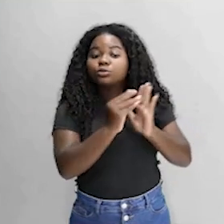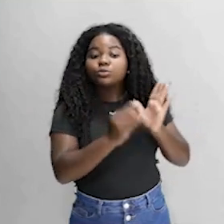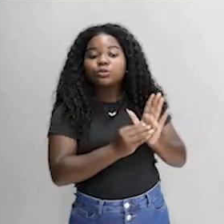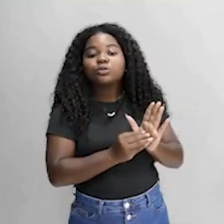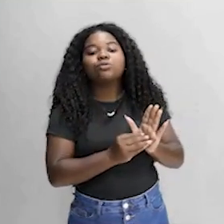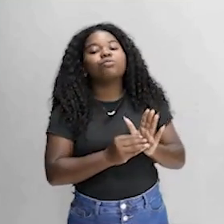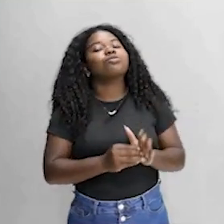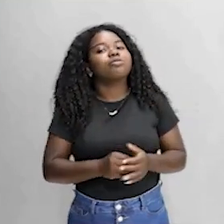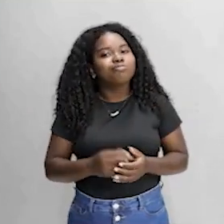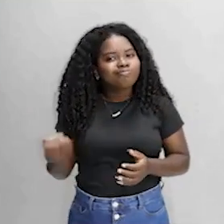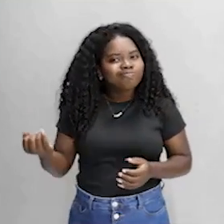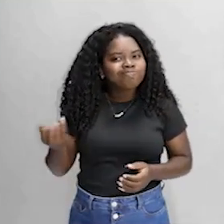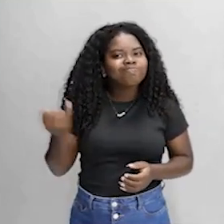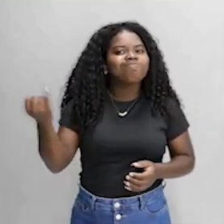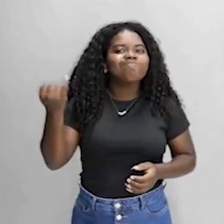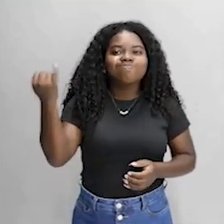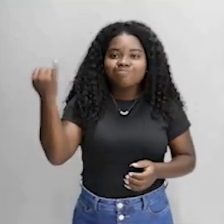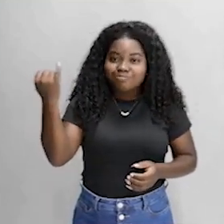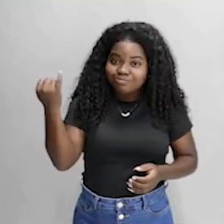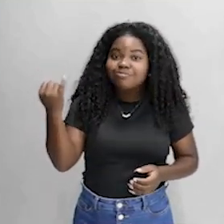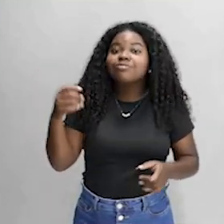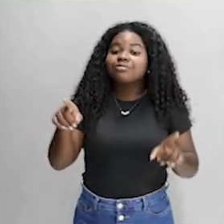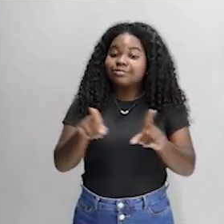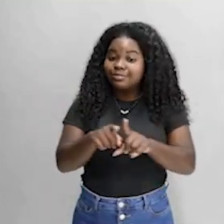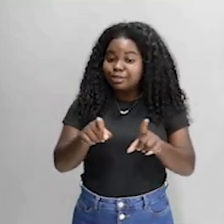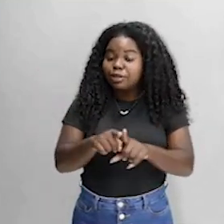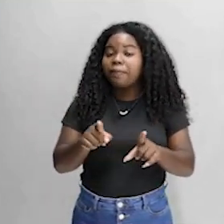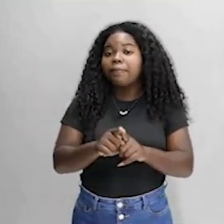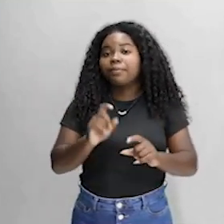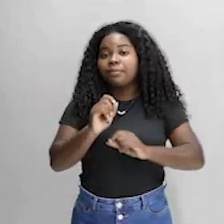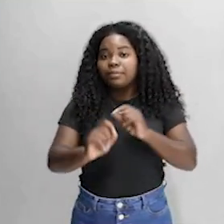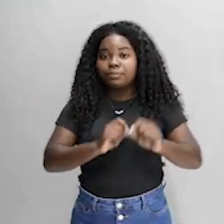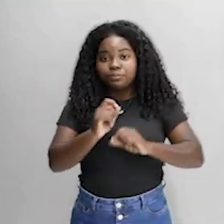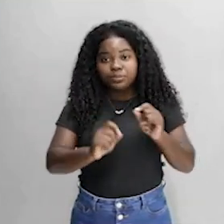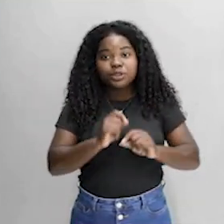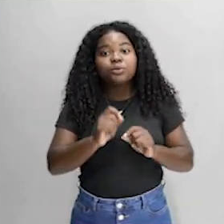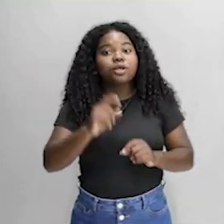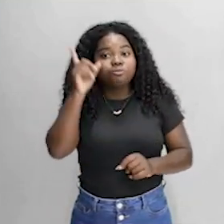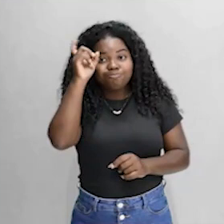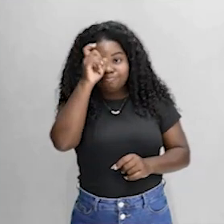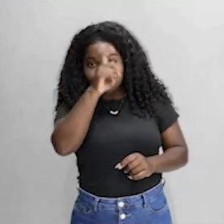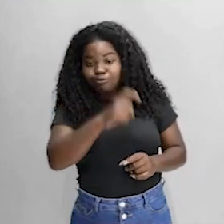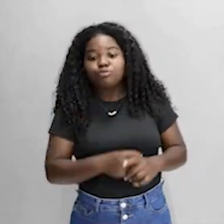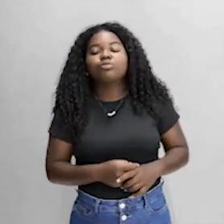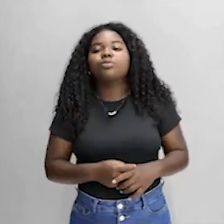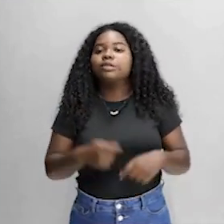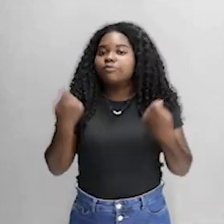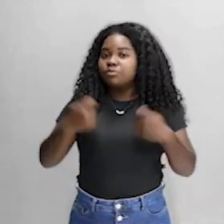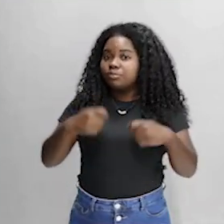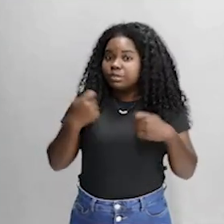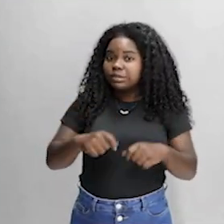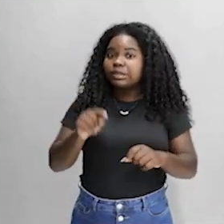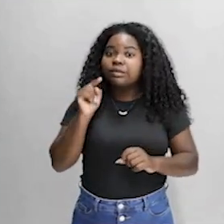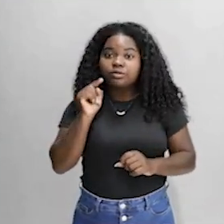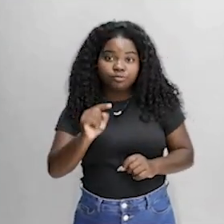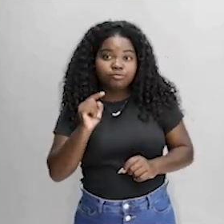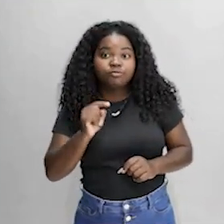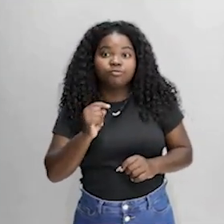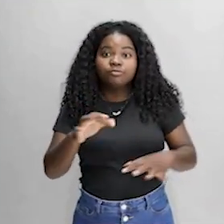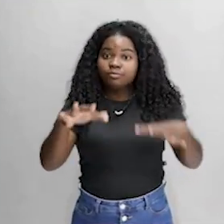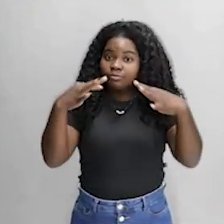bem interessante, mas muito ardiloso, por isso eu vou precisar da tua concentração máxima, porque este conteúdo aqui ele tem